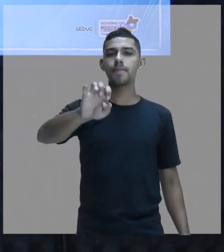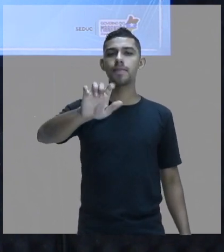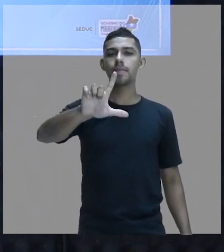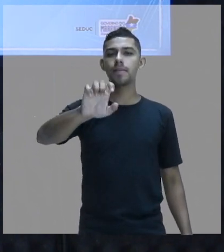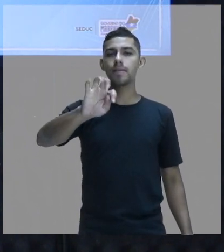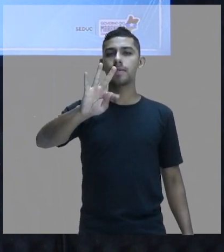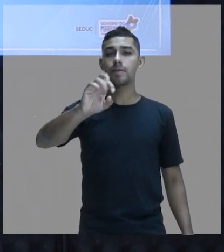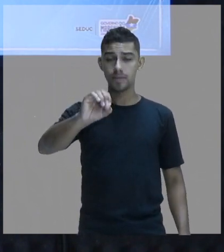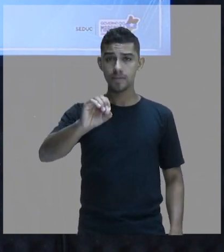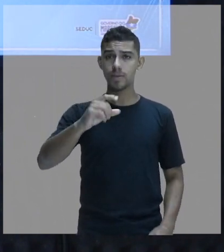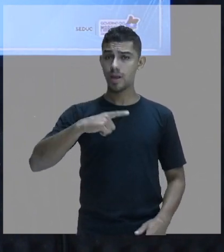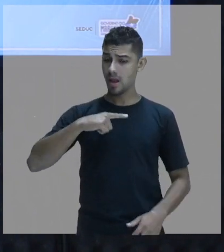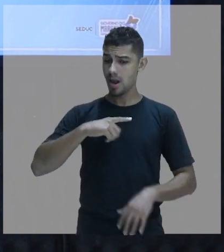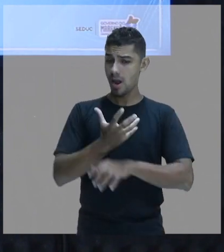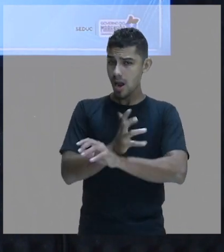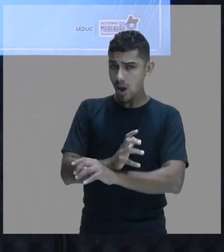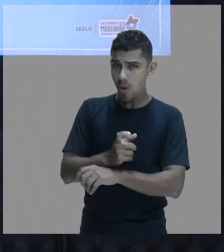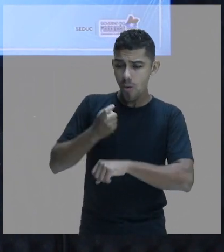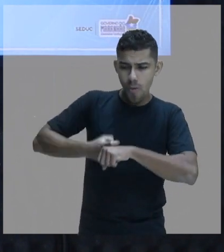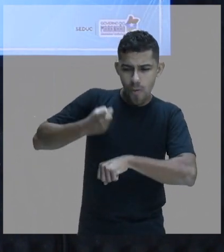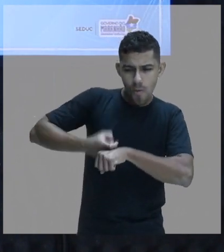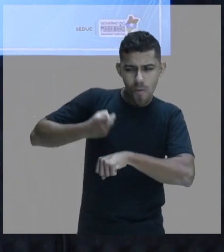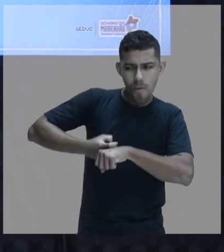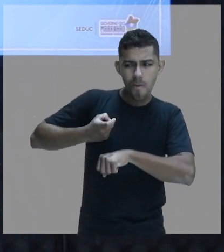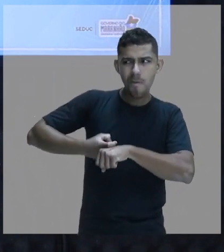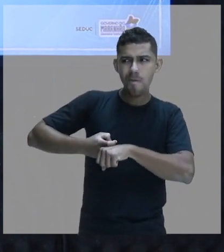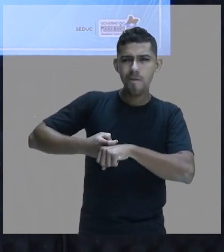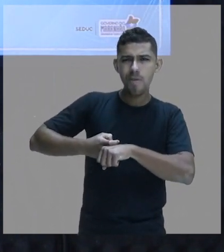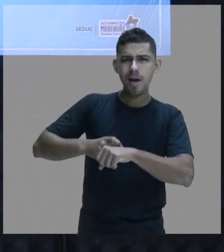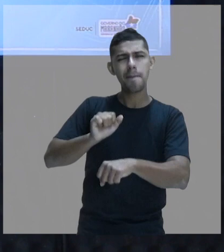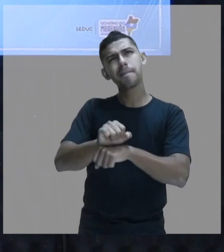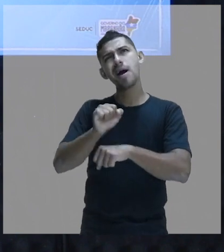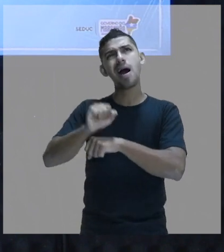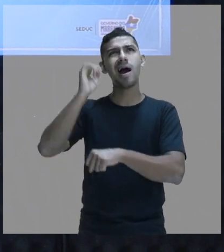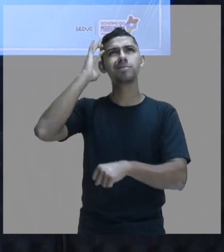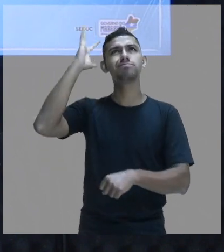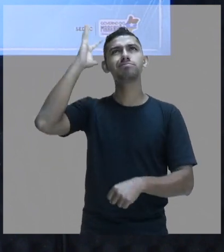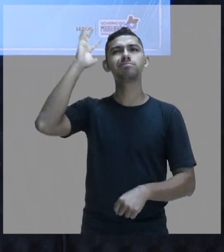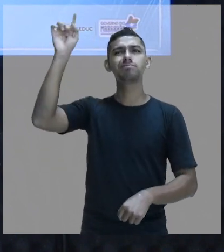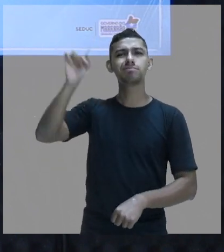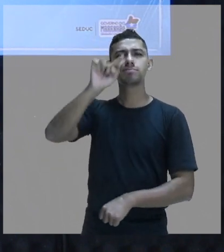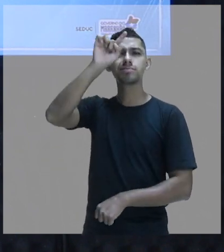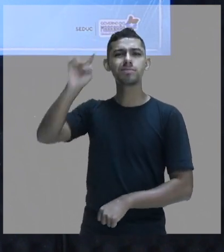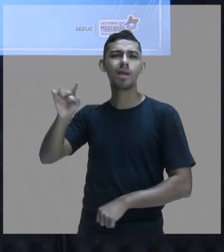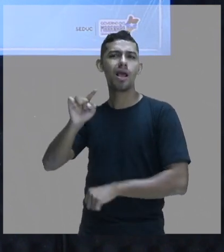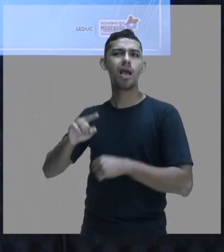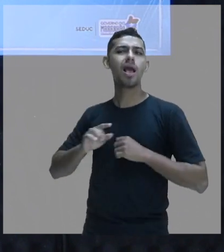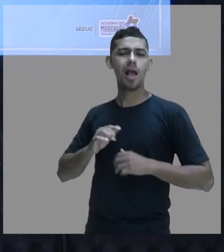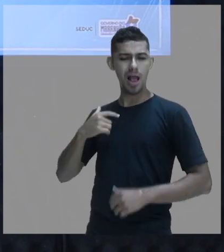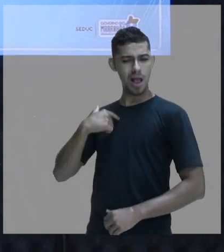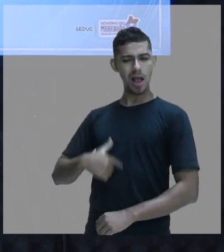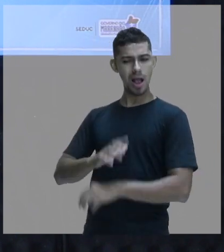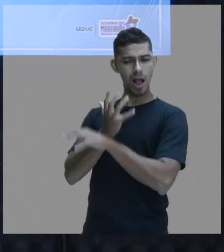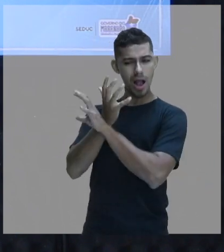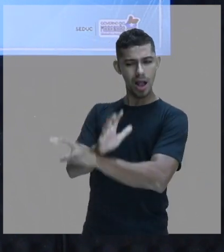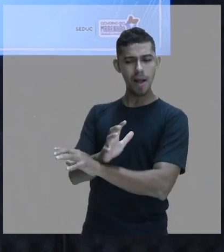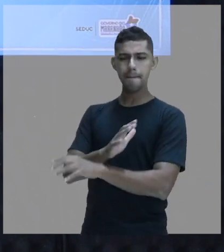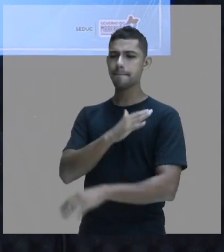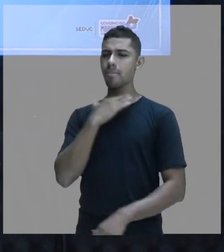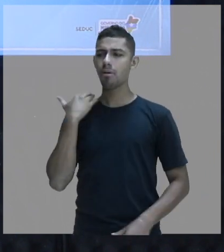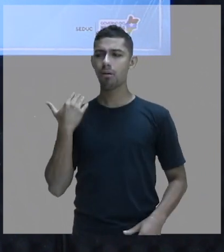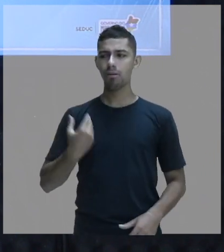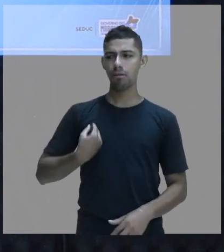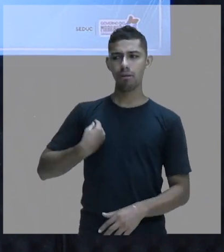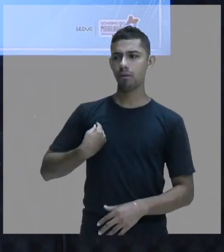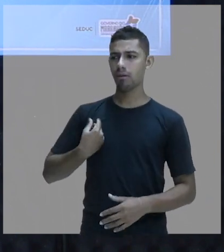sistema um pouco mais rígido. Então vamos parar com essa ideia de que o sistema esquelético ele é um sistema morto. Ele é um sistema dinâmico, ele é um